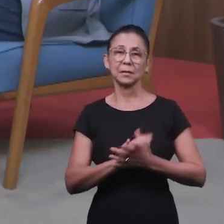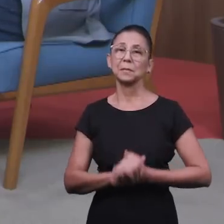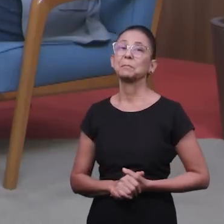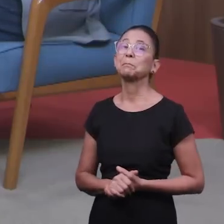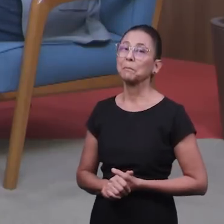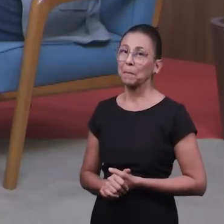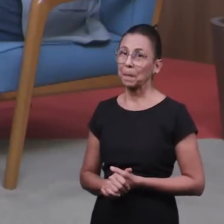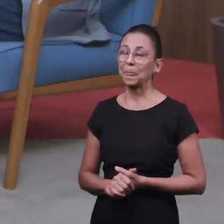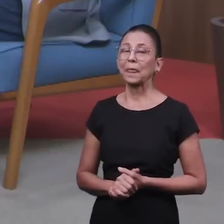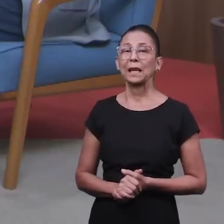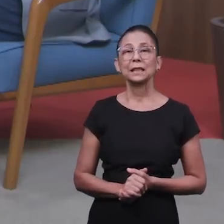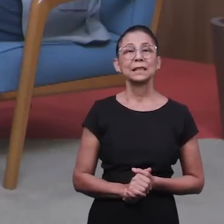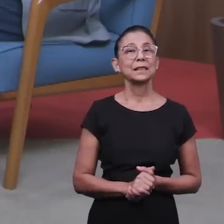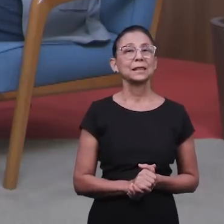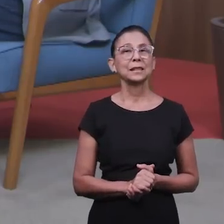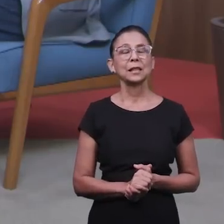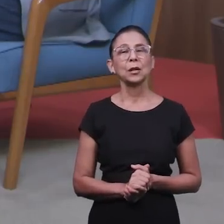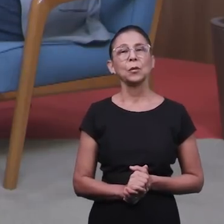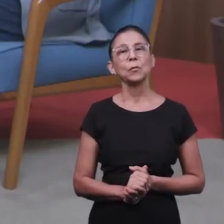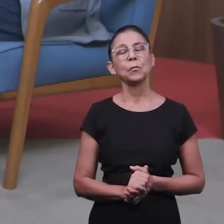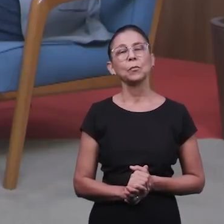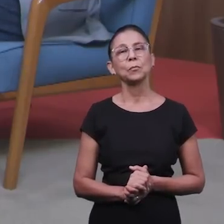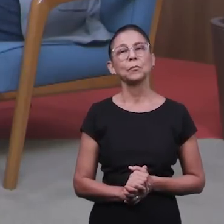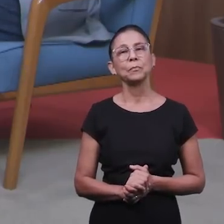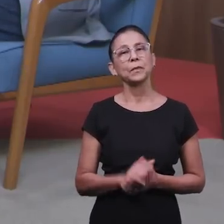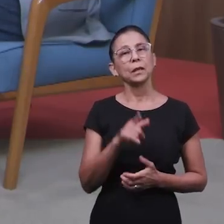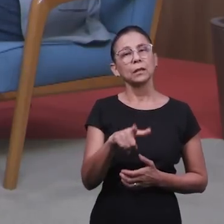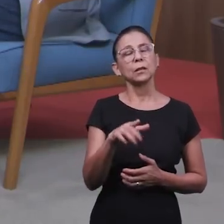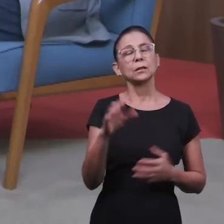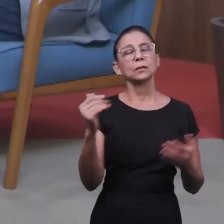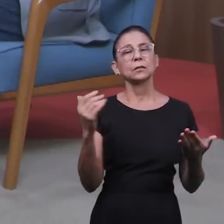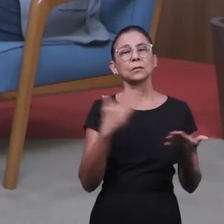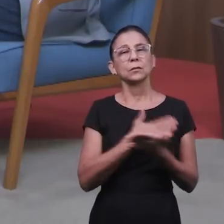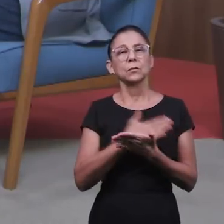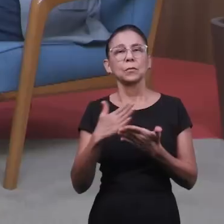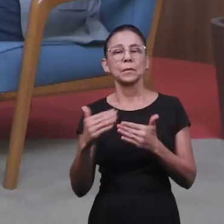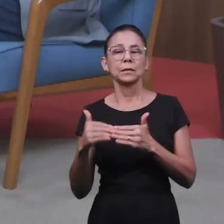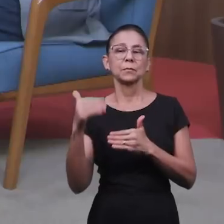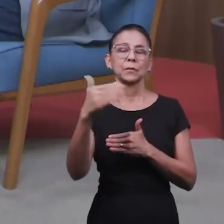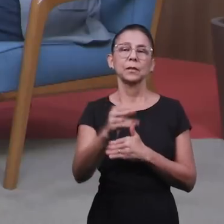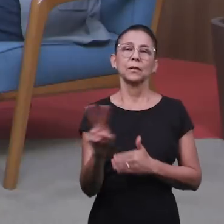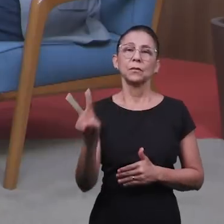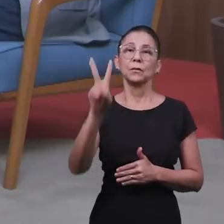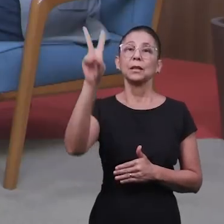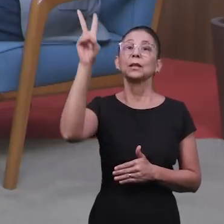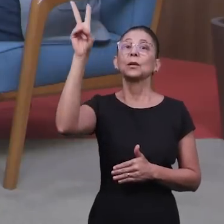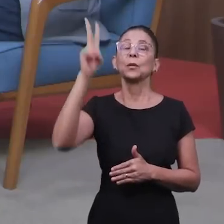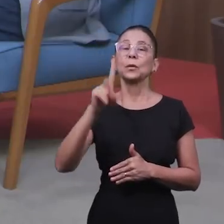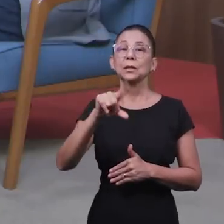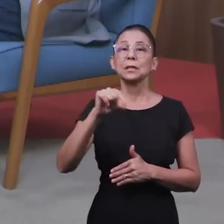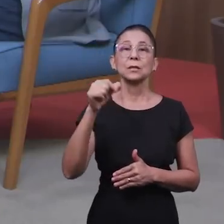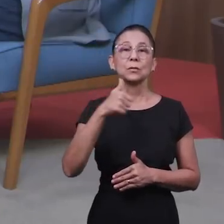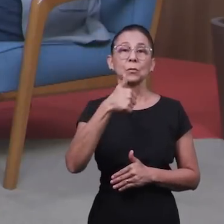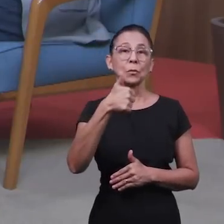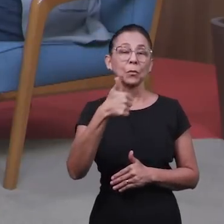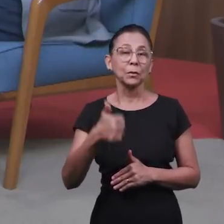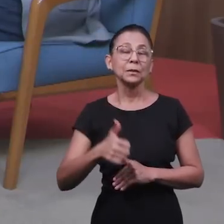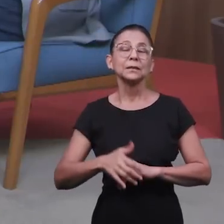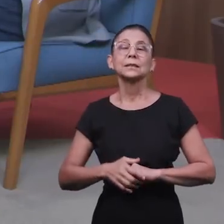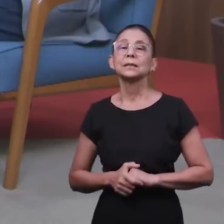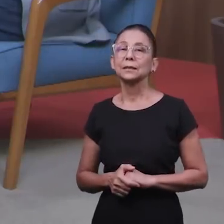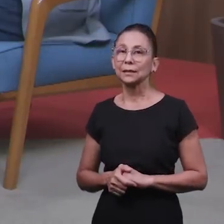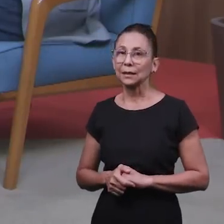de valores, de prioridades é visível no dia a dia daqueles que têm um encontro verdadeiro com Deus através